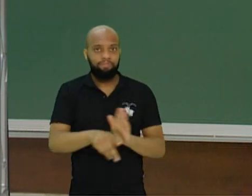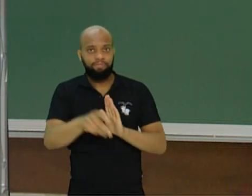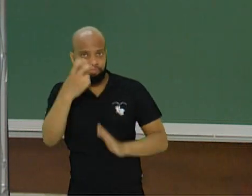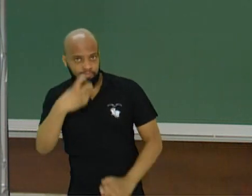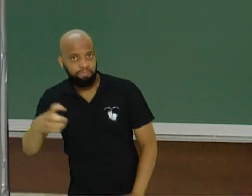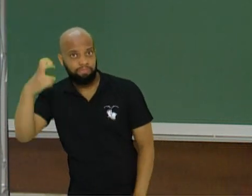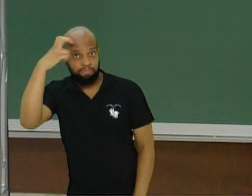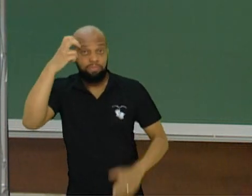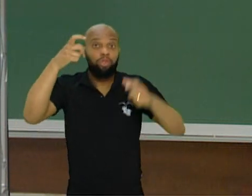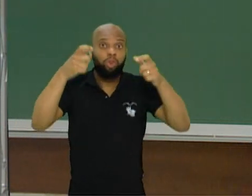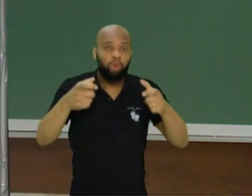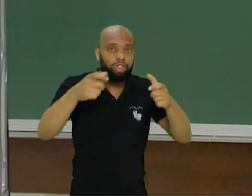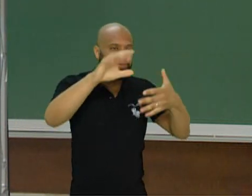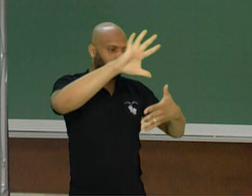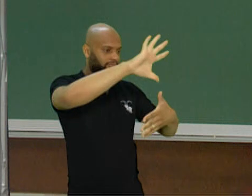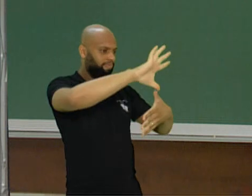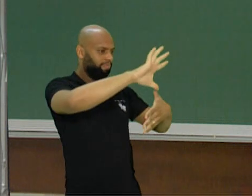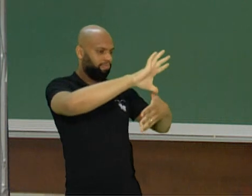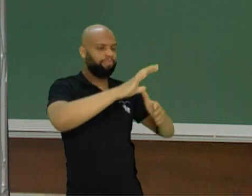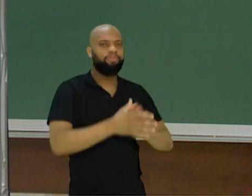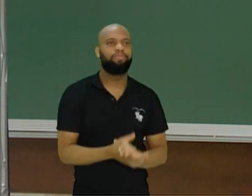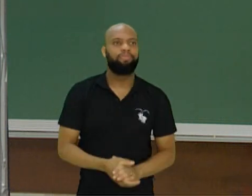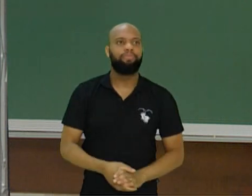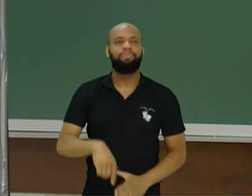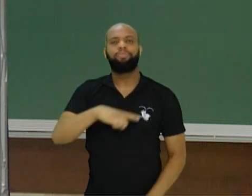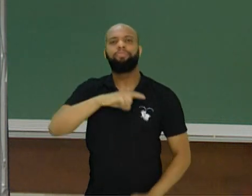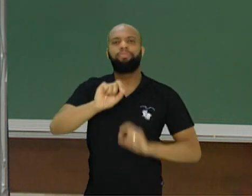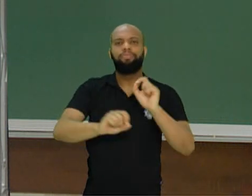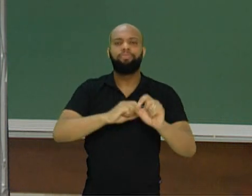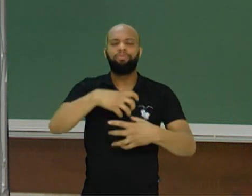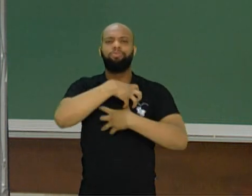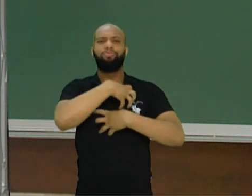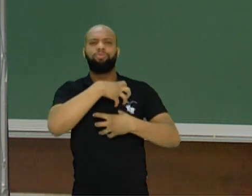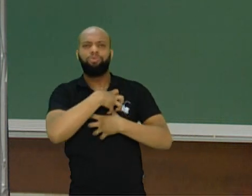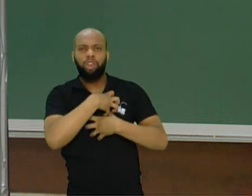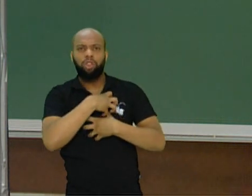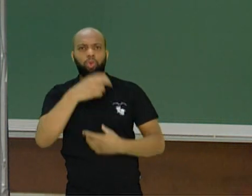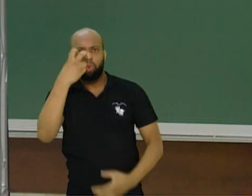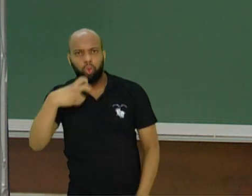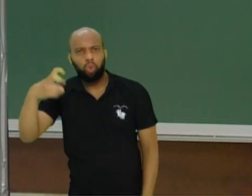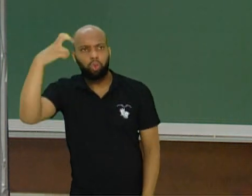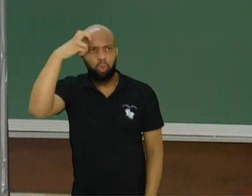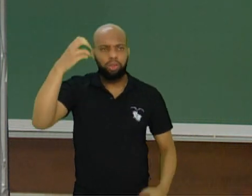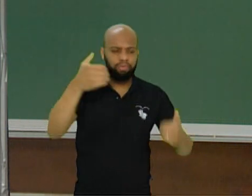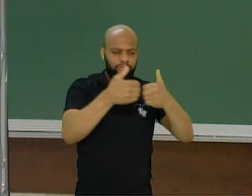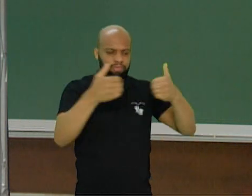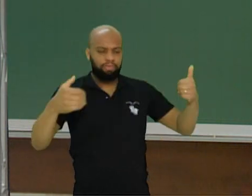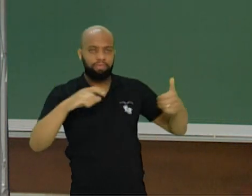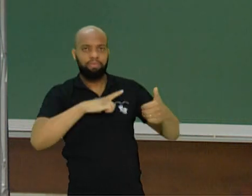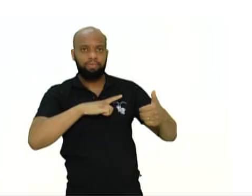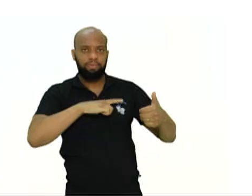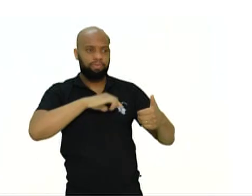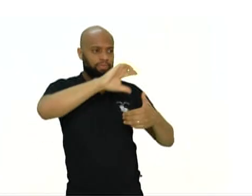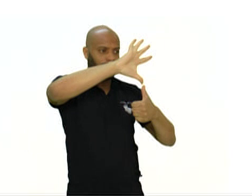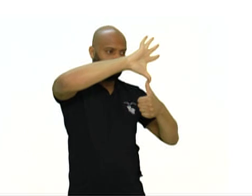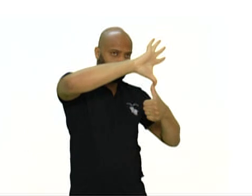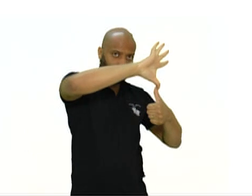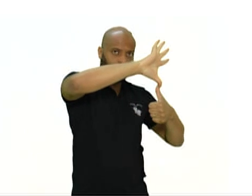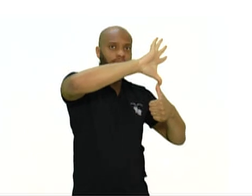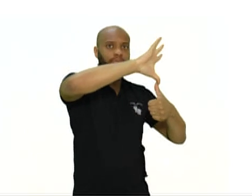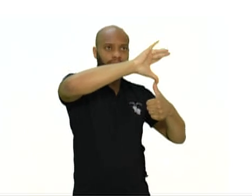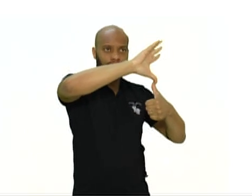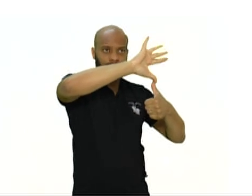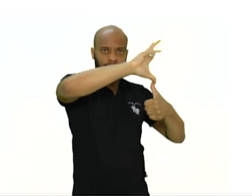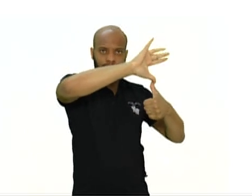do continente americano. Então, nós temos, né, essa regionalização cultural dividida em duas Américas.